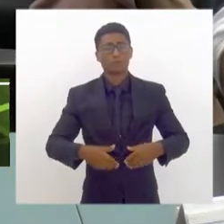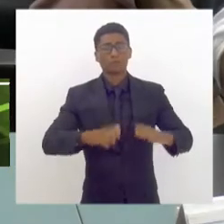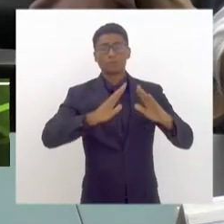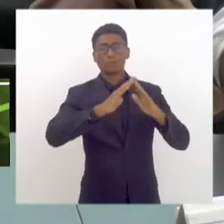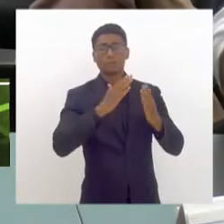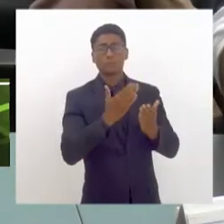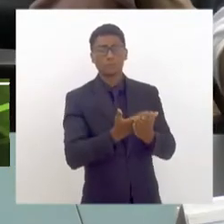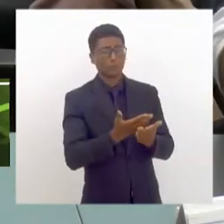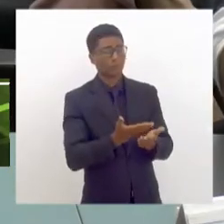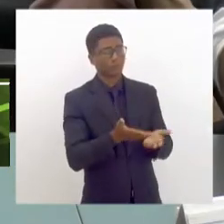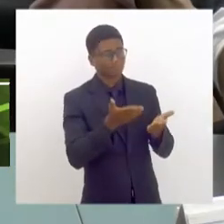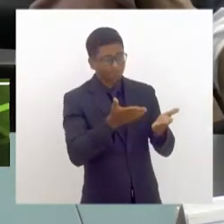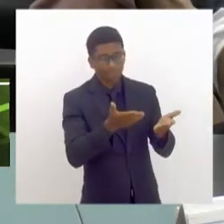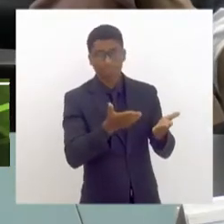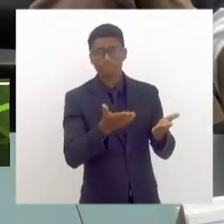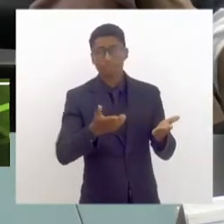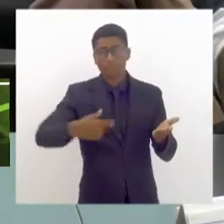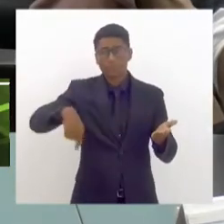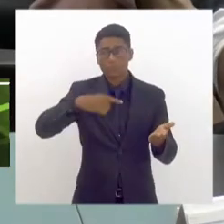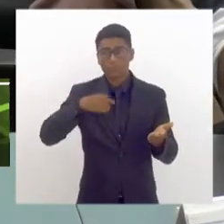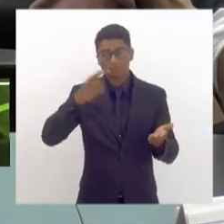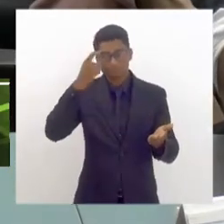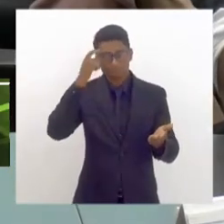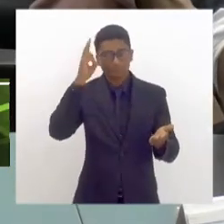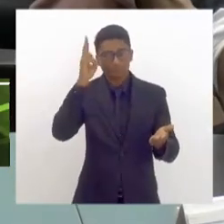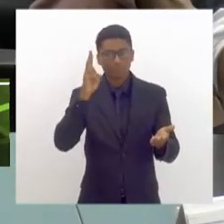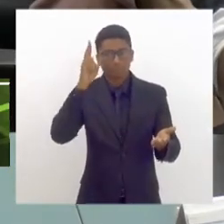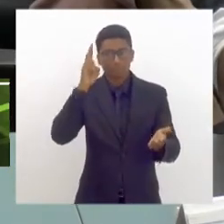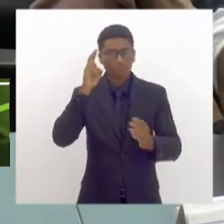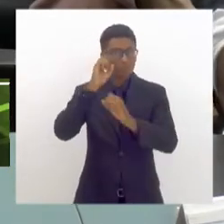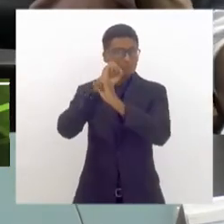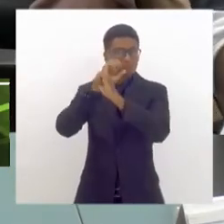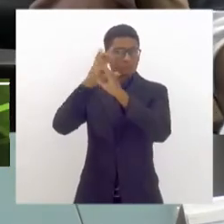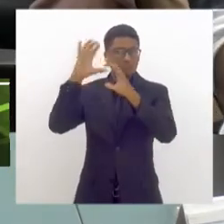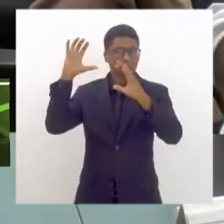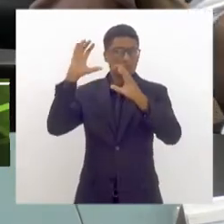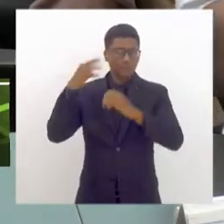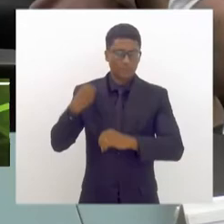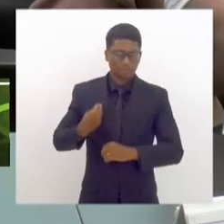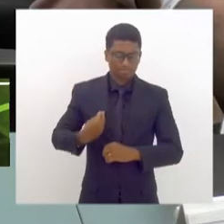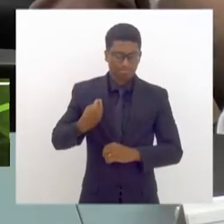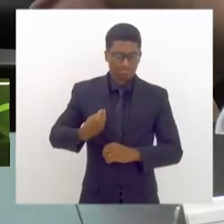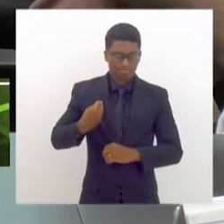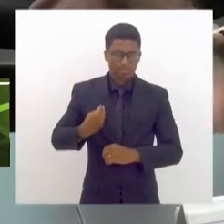perspectiva de vida, onde a perspectiva de vida é apresentada para a gente, onde